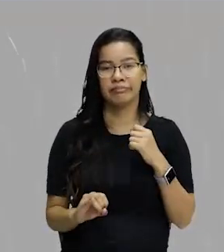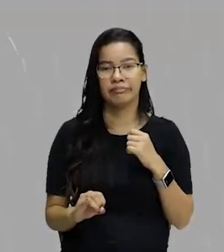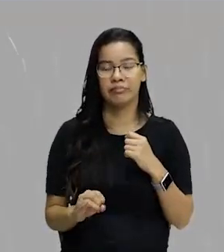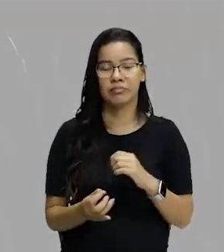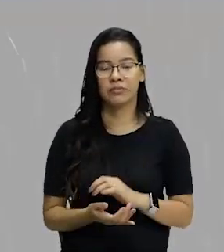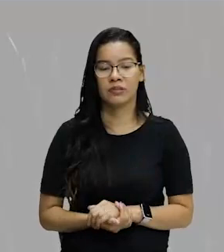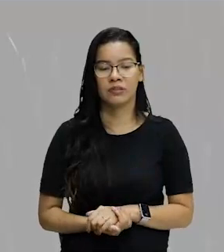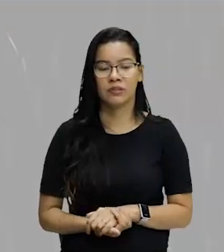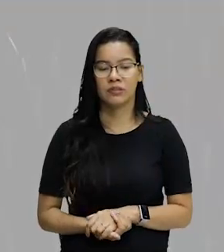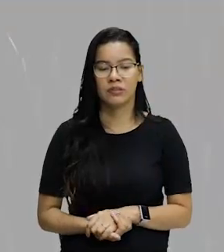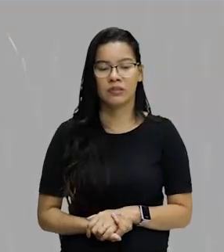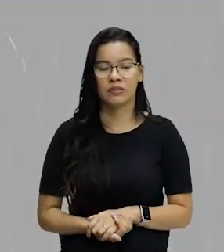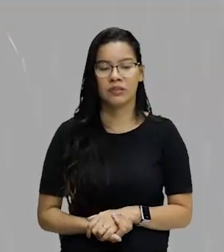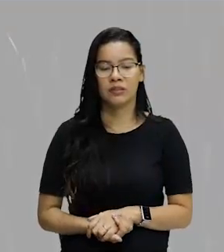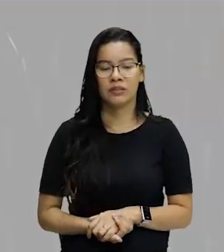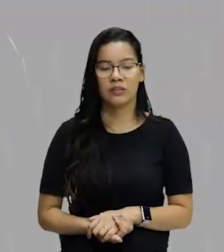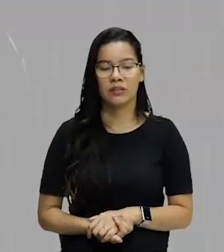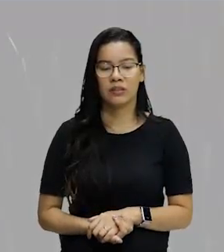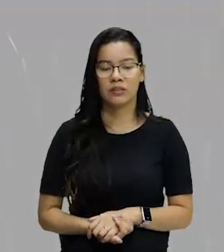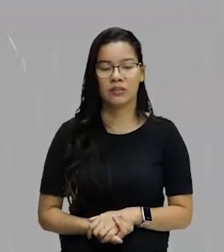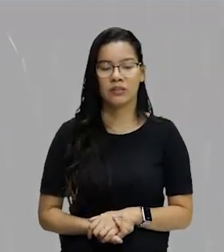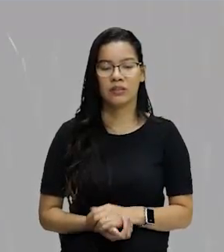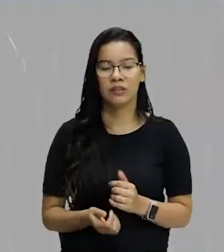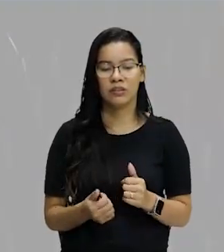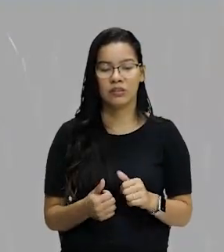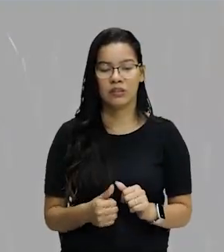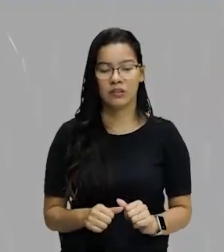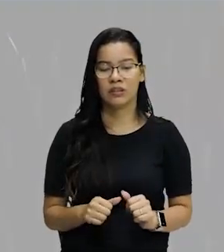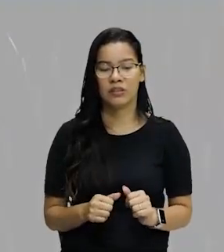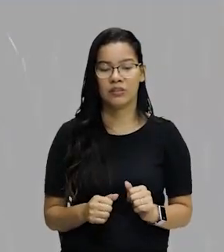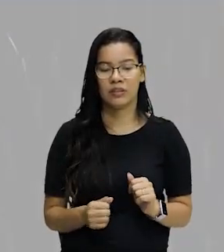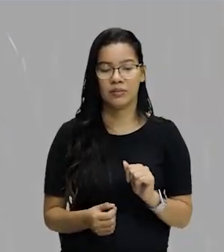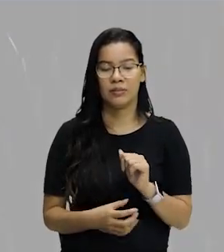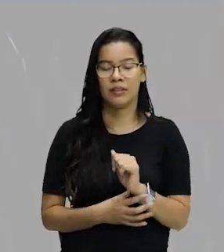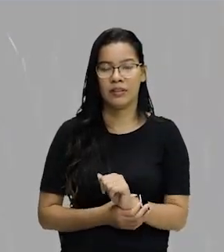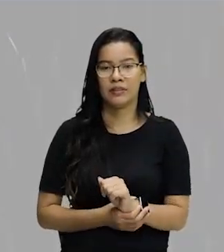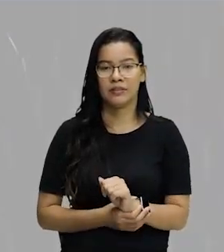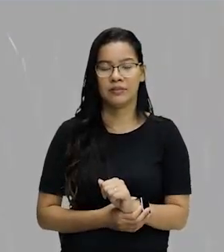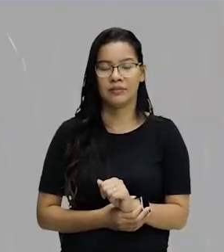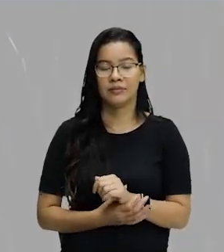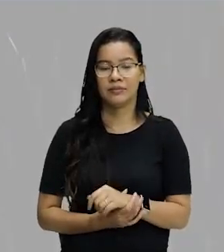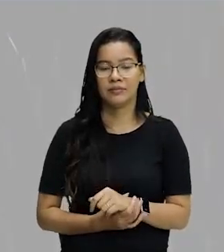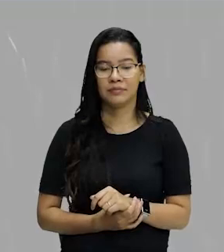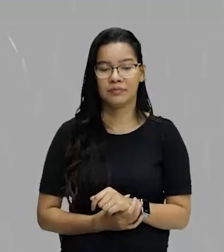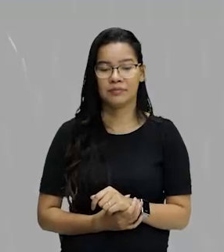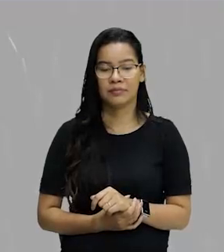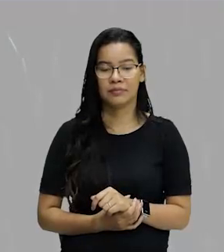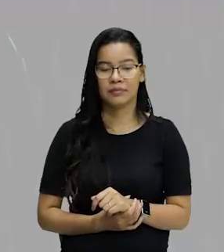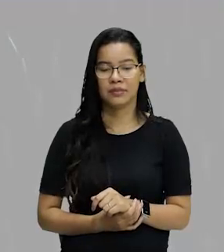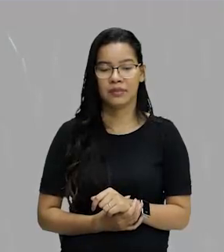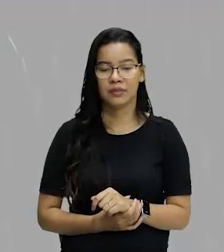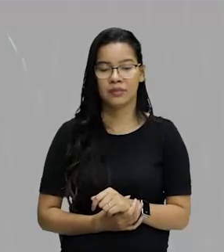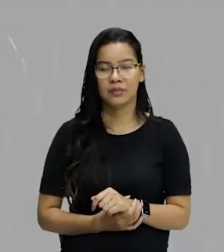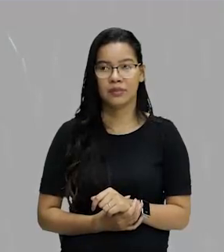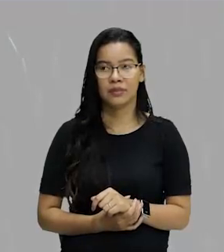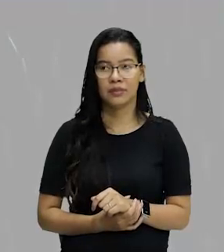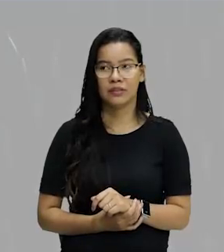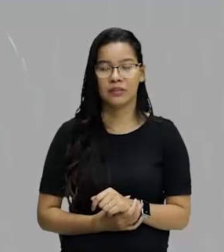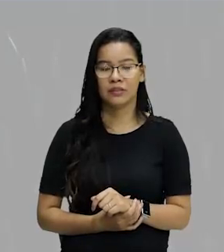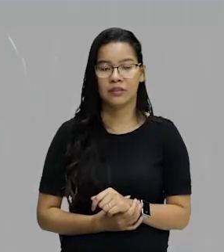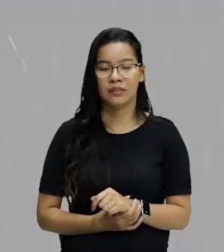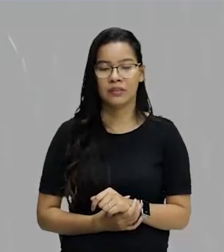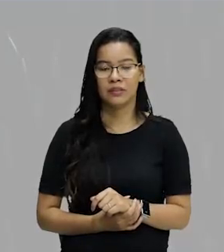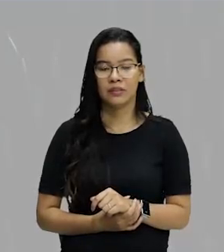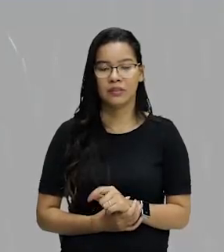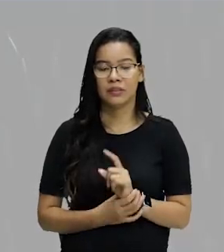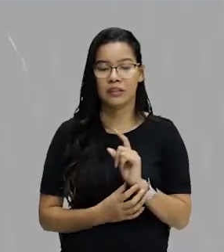algum tipo de desequilíbrio, ele esteja amarrado. Tá certo? Tá aqui os grampos de segurança, grampos de